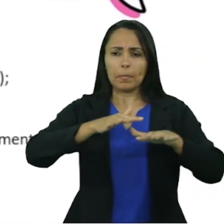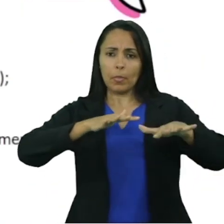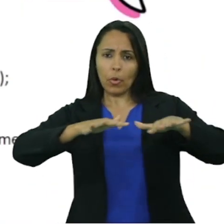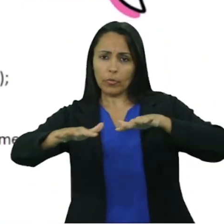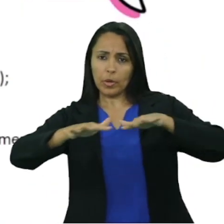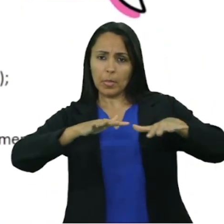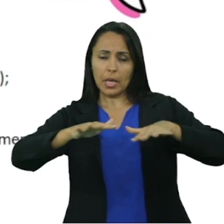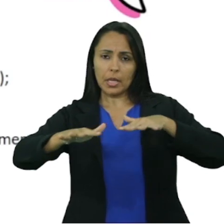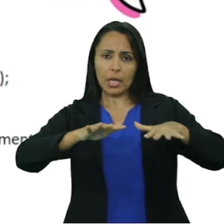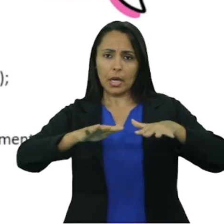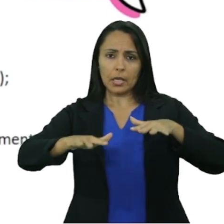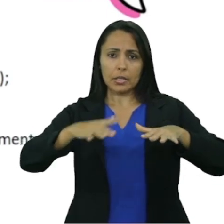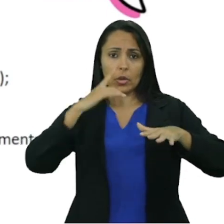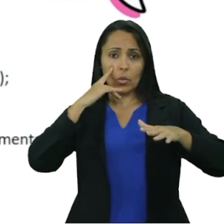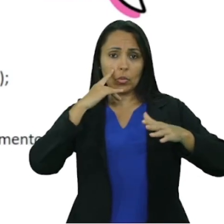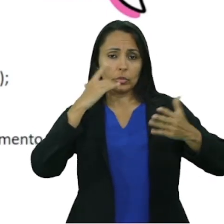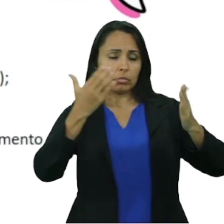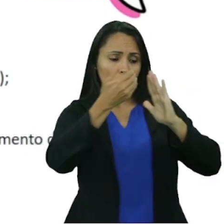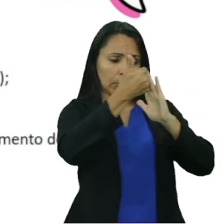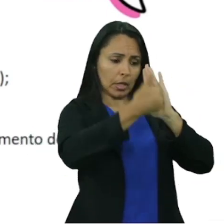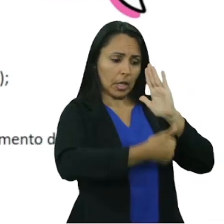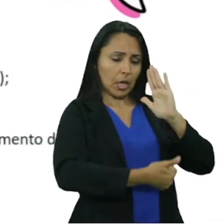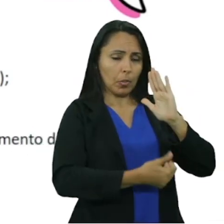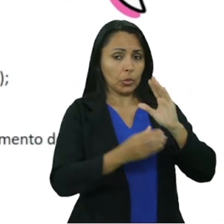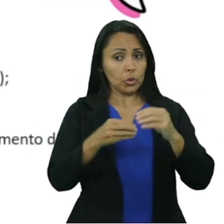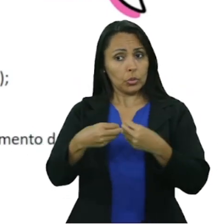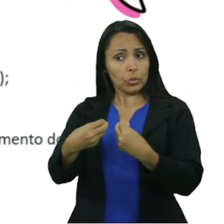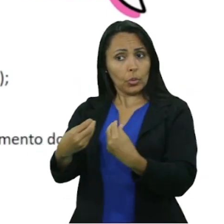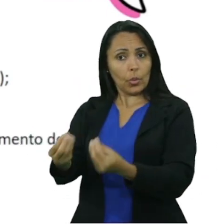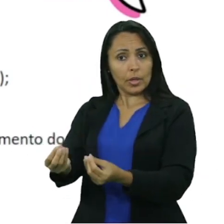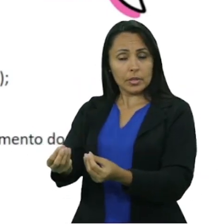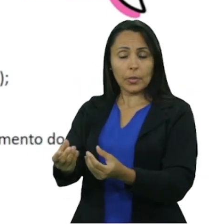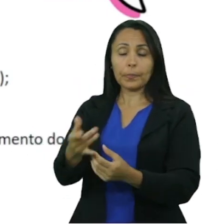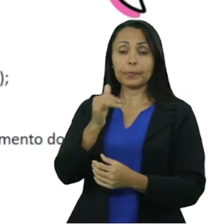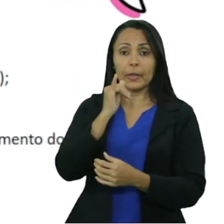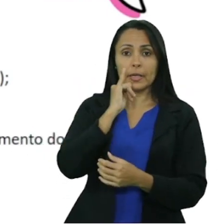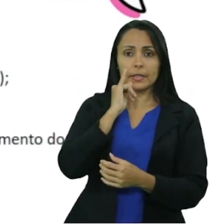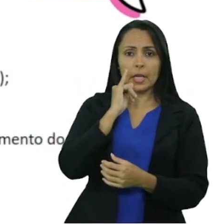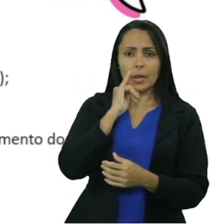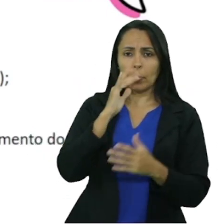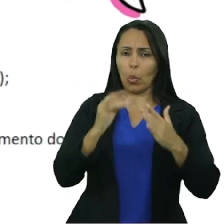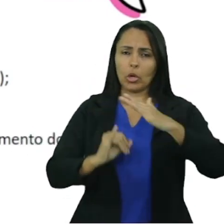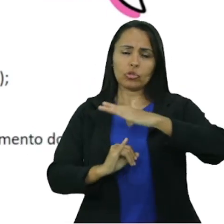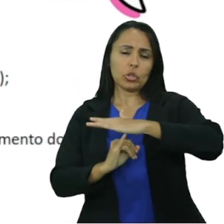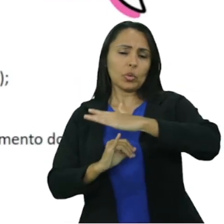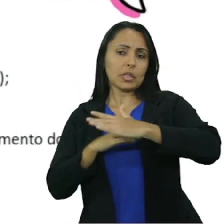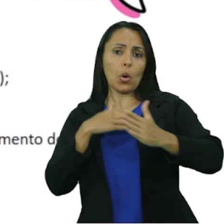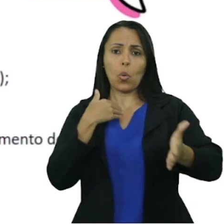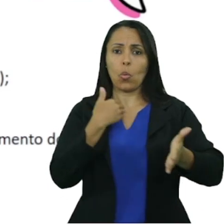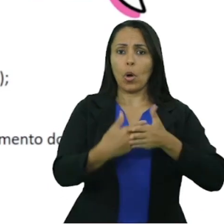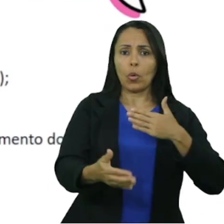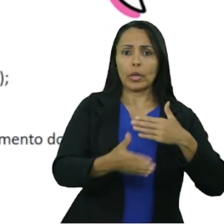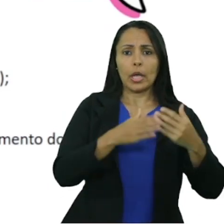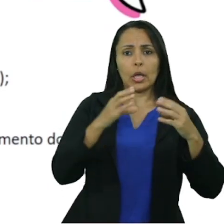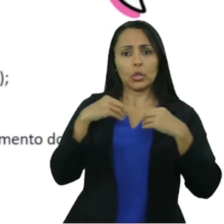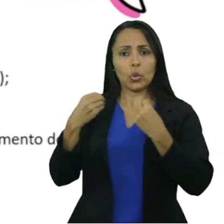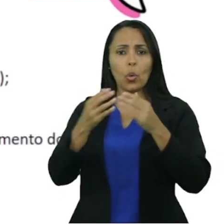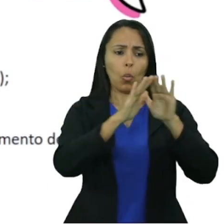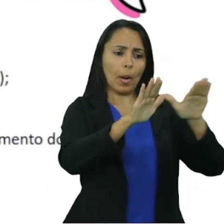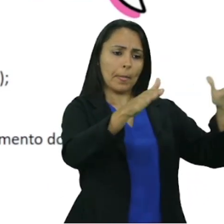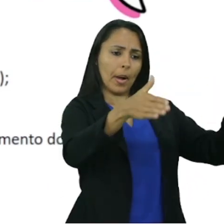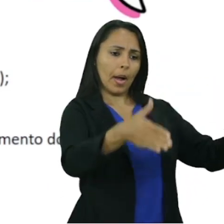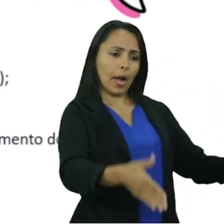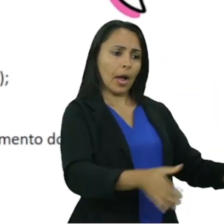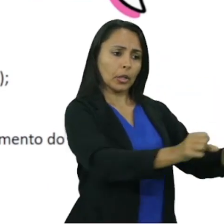de doação, como, por exemplo, uma entidade qualquer, doa um armário